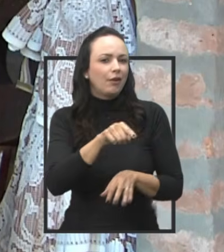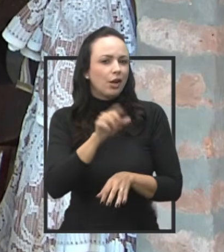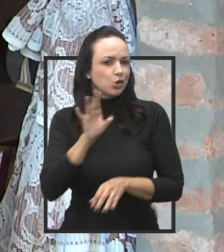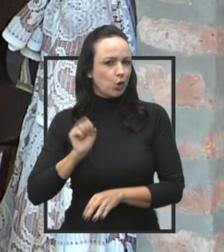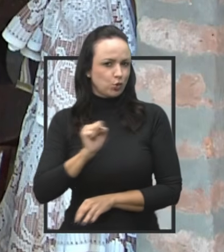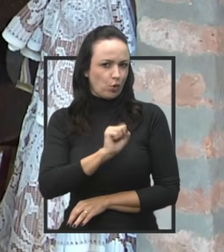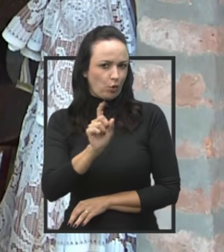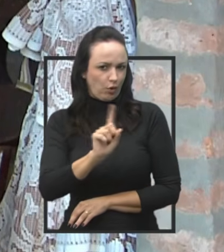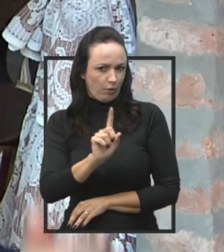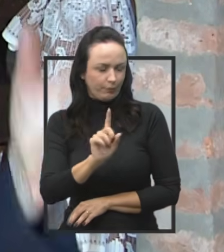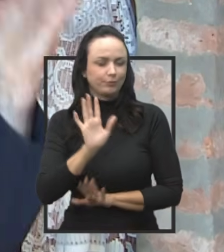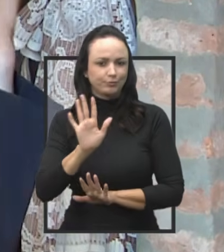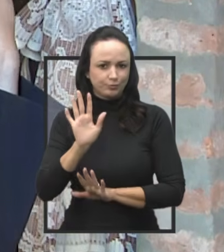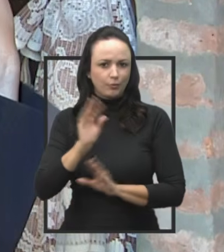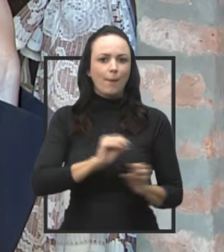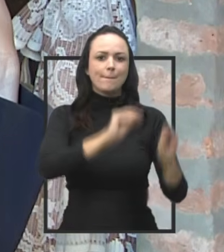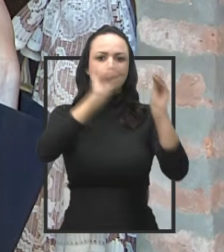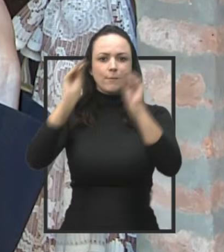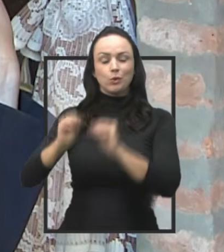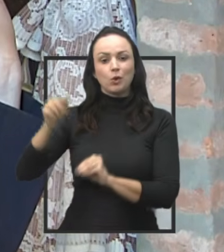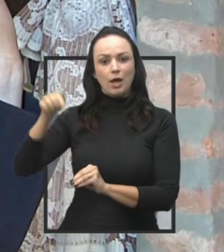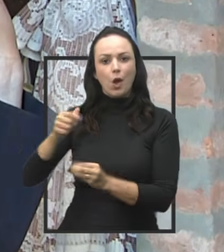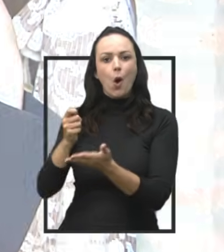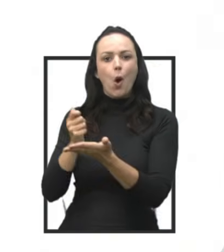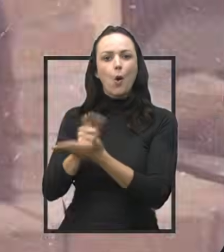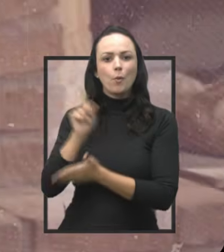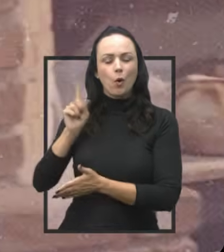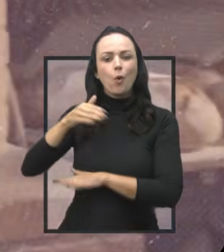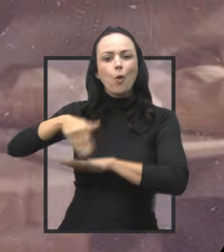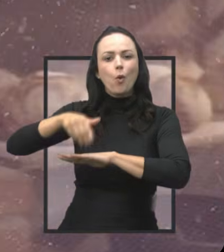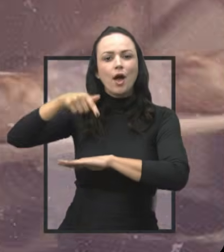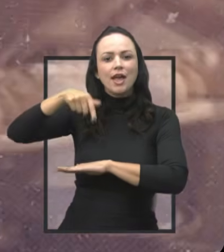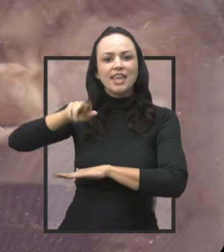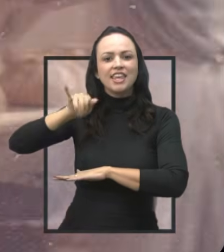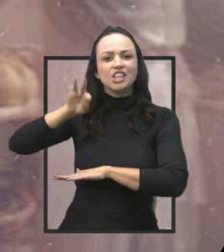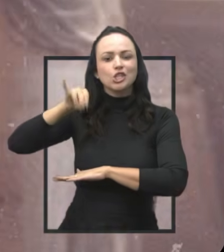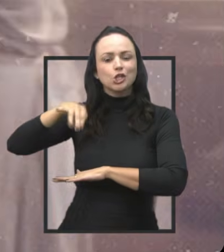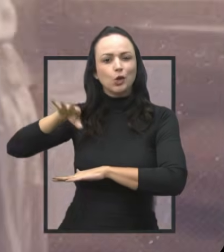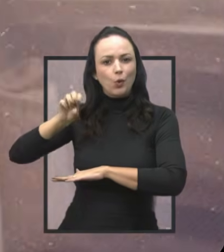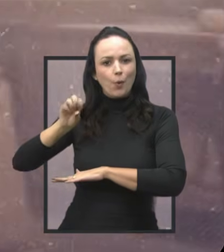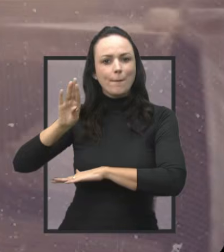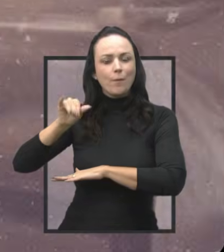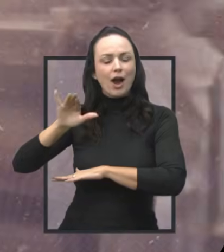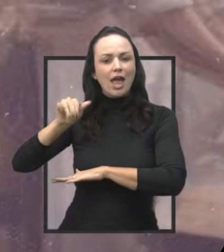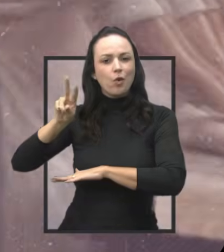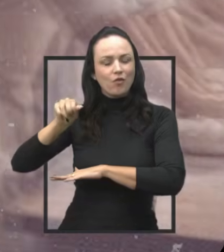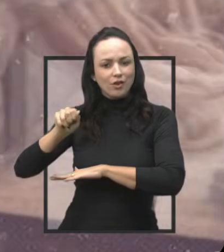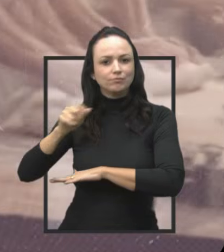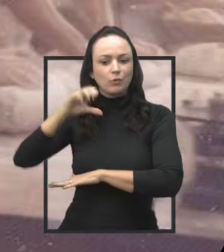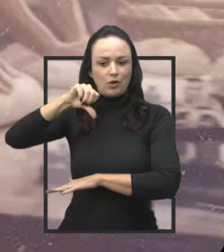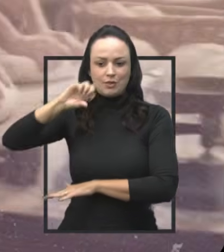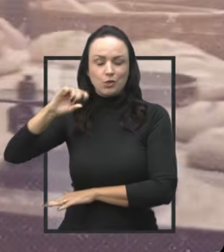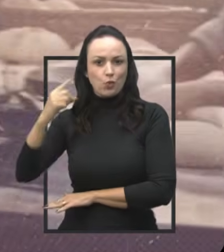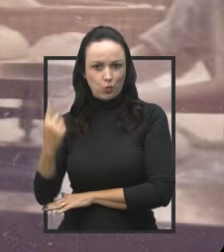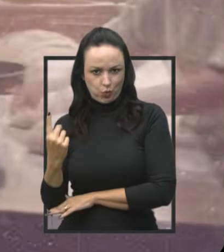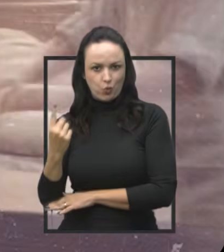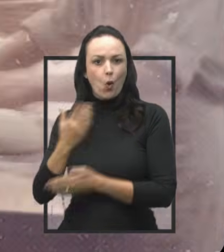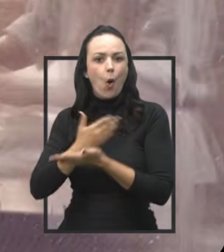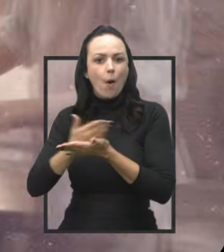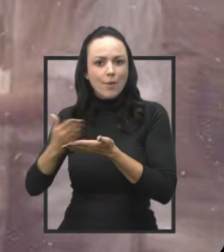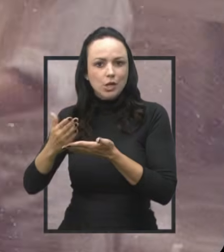né? E vieram para cá, compraram aí na Quintino Bocaiúva, 901, começaram